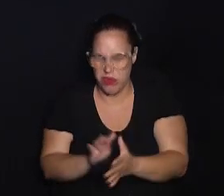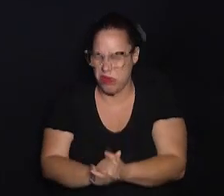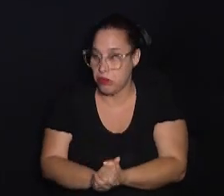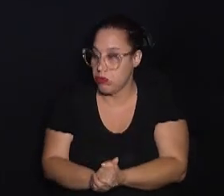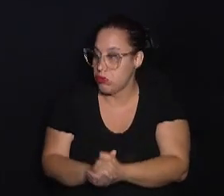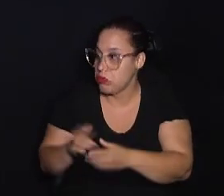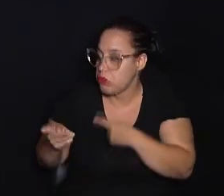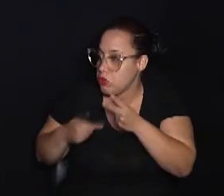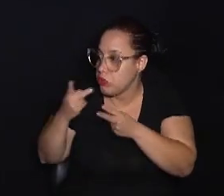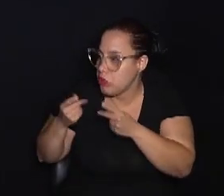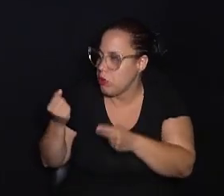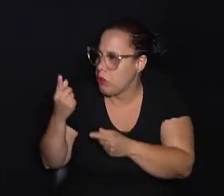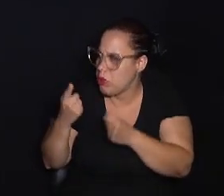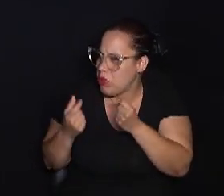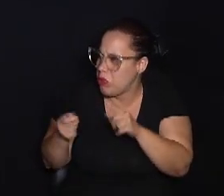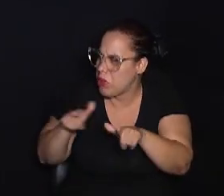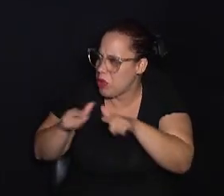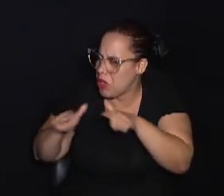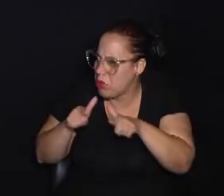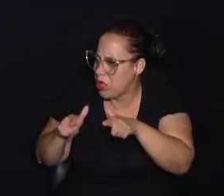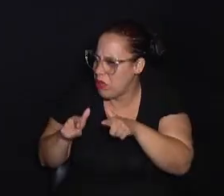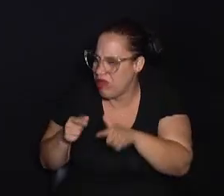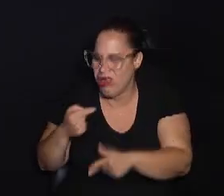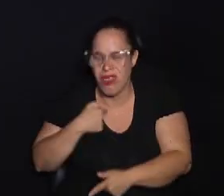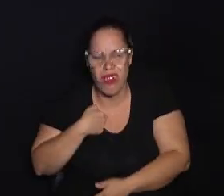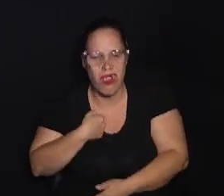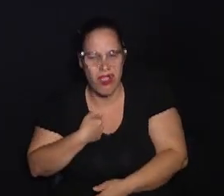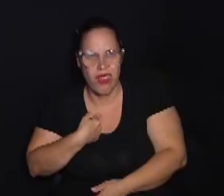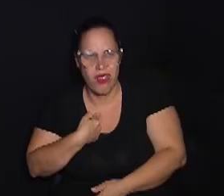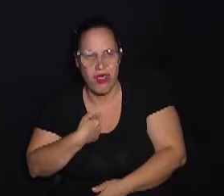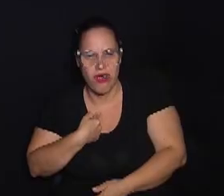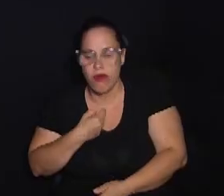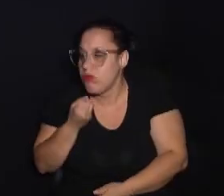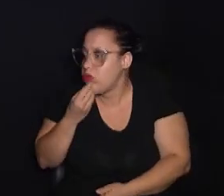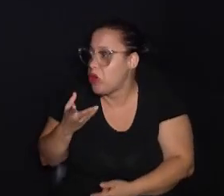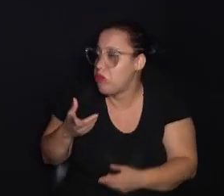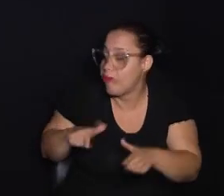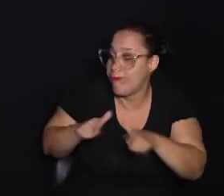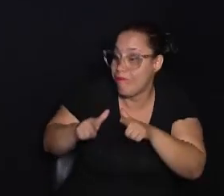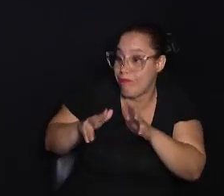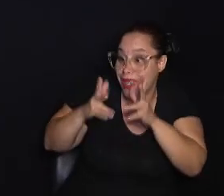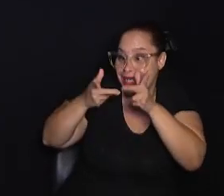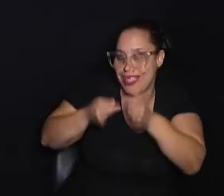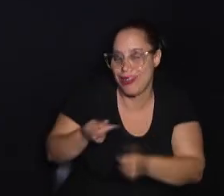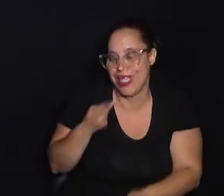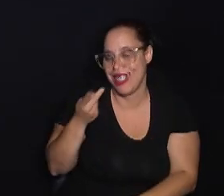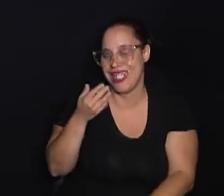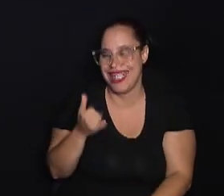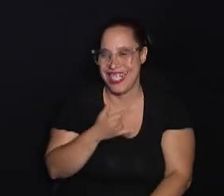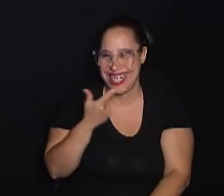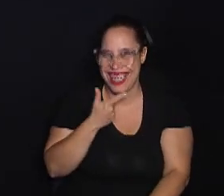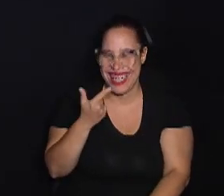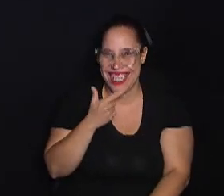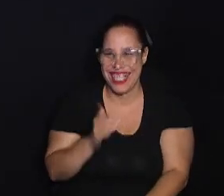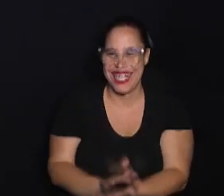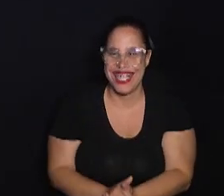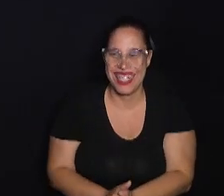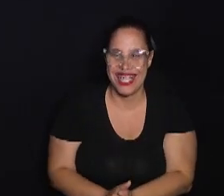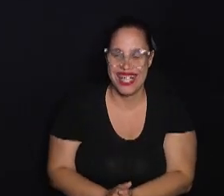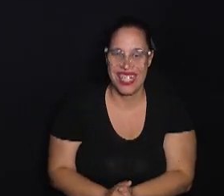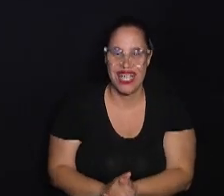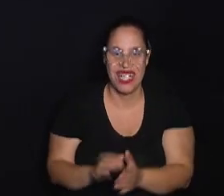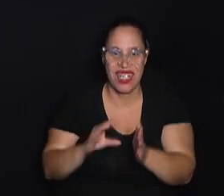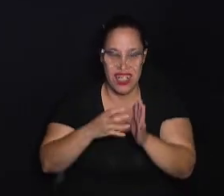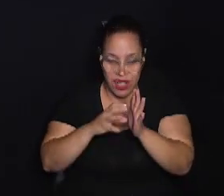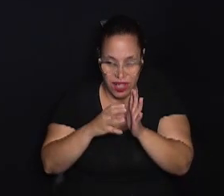senhora gostaria de falar mais alguma coisa sobre o seu trabalho? Bom, tem muita coisa, né, para se falar, né? O nosso mandato